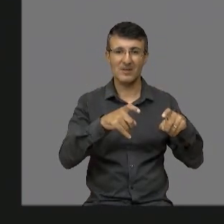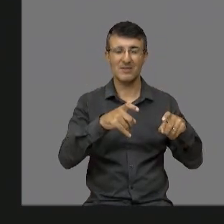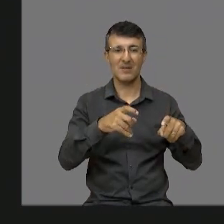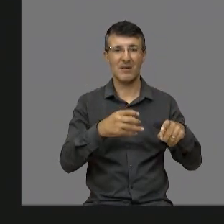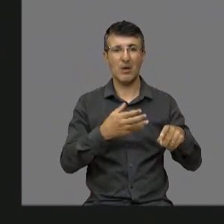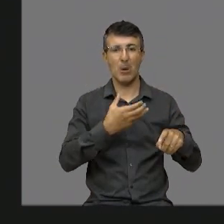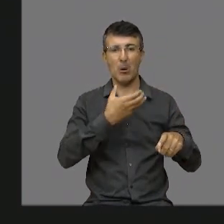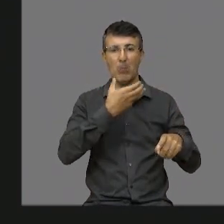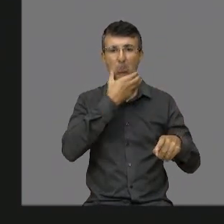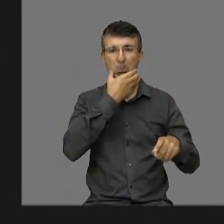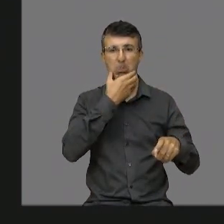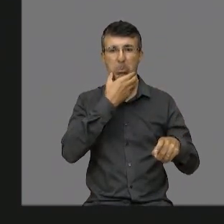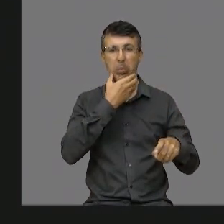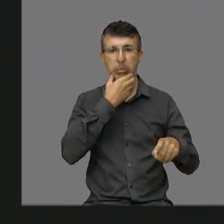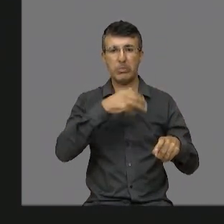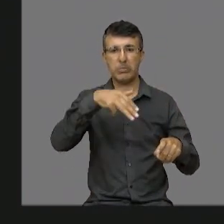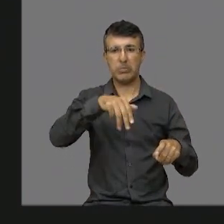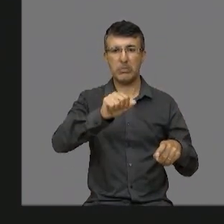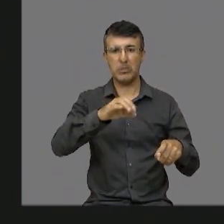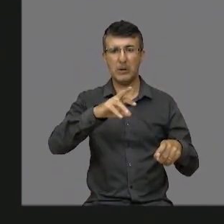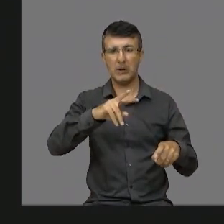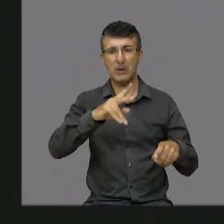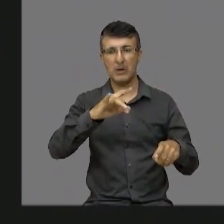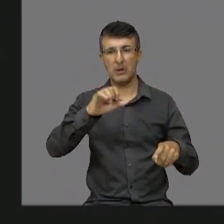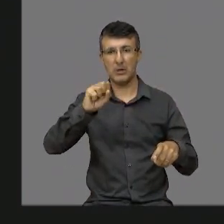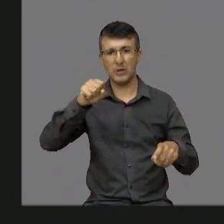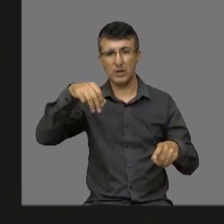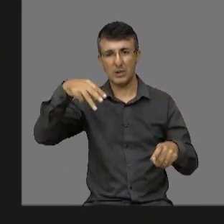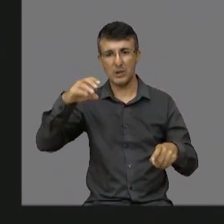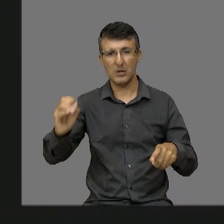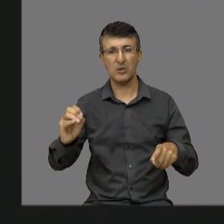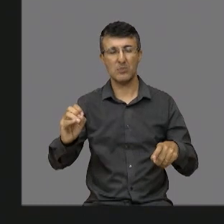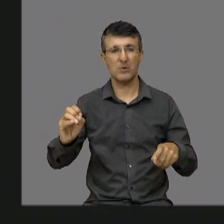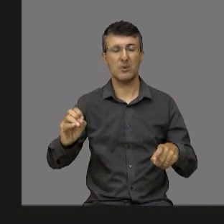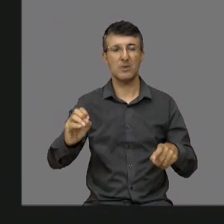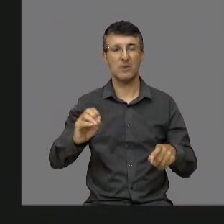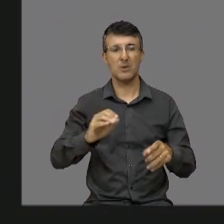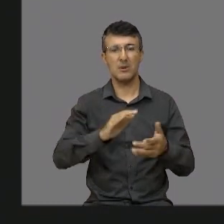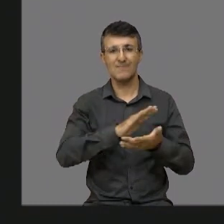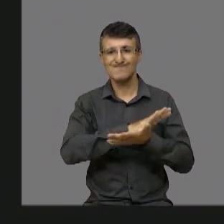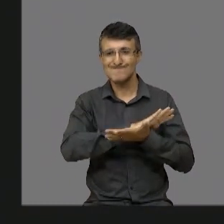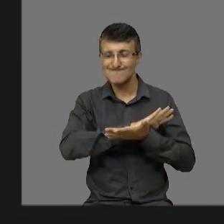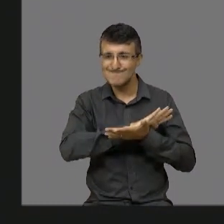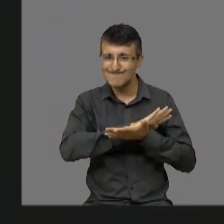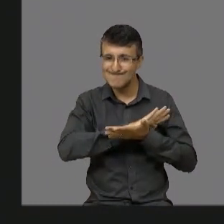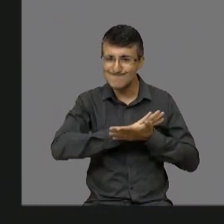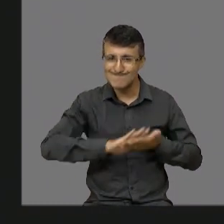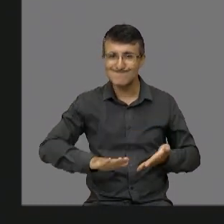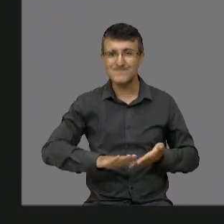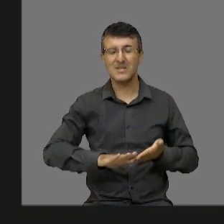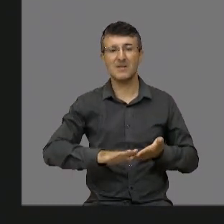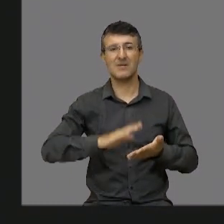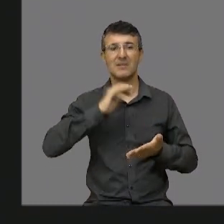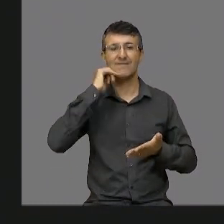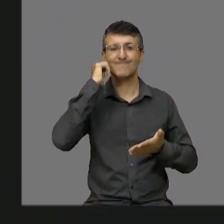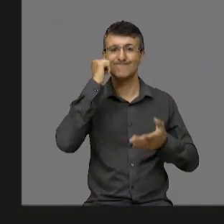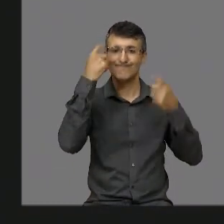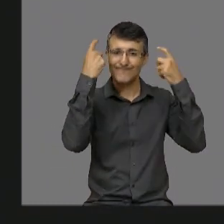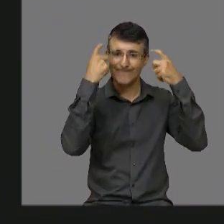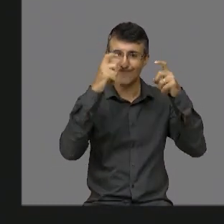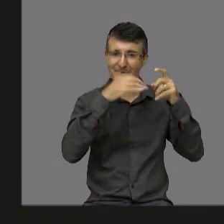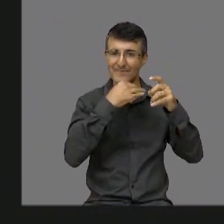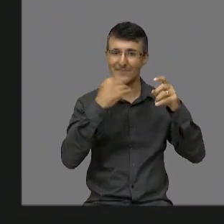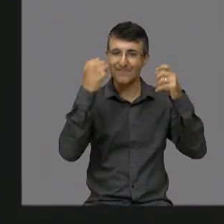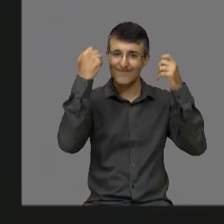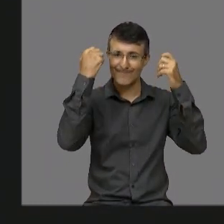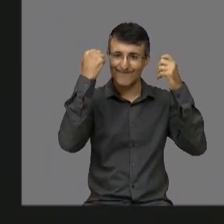nós estamos aí com essa pauta e o nosso compromisso de lutar por esse mundo. Então, conte com a Câmara